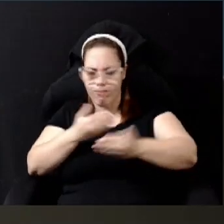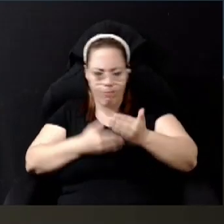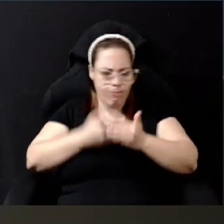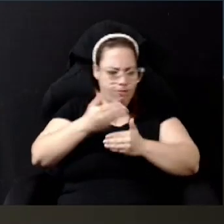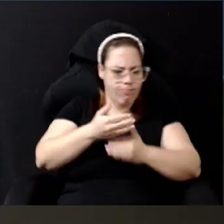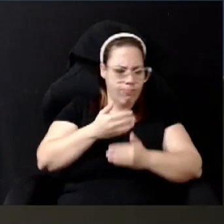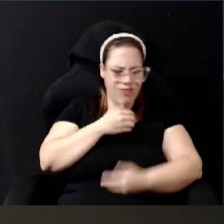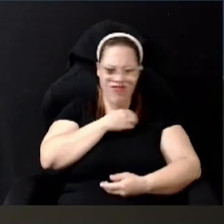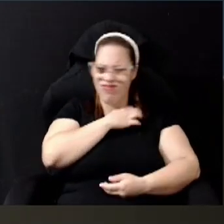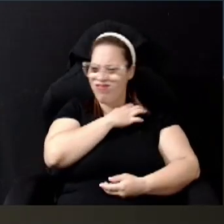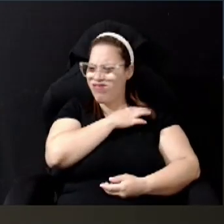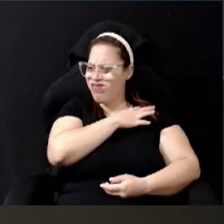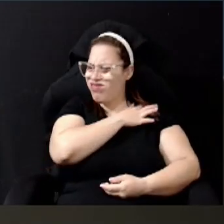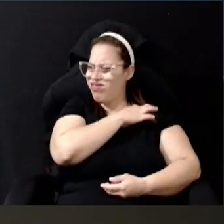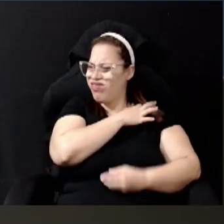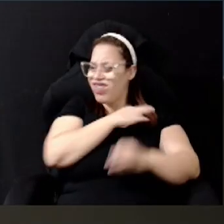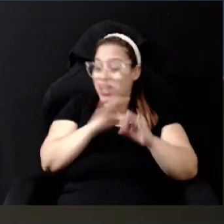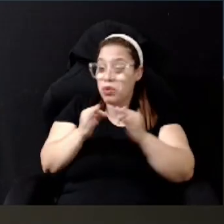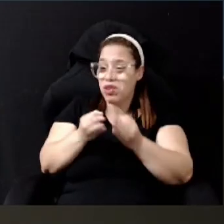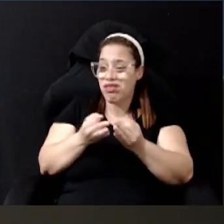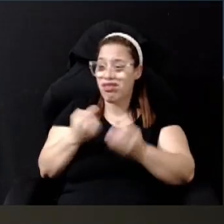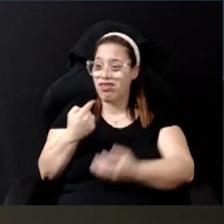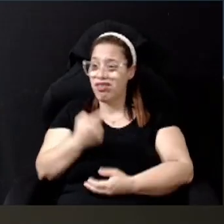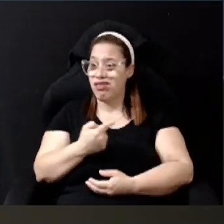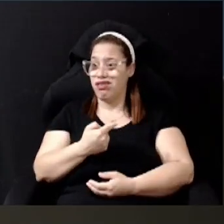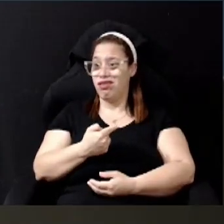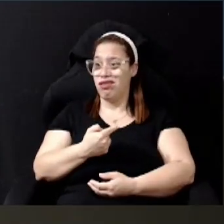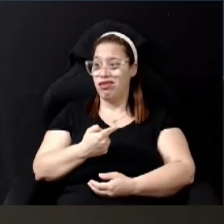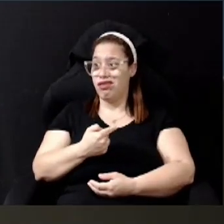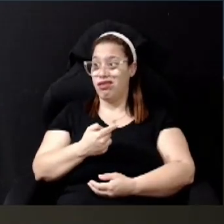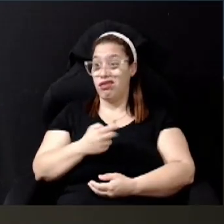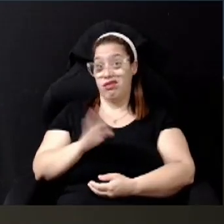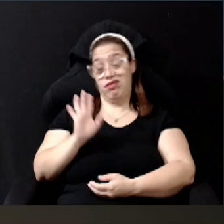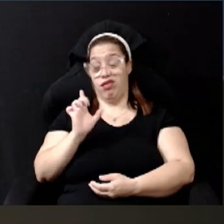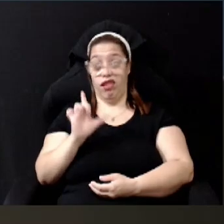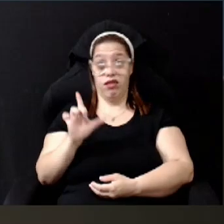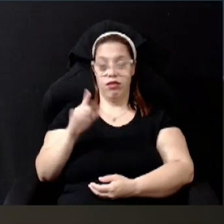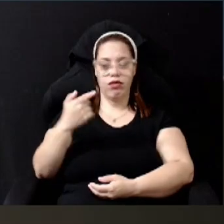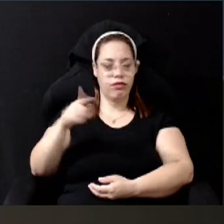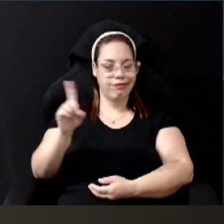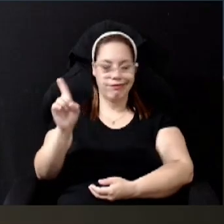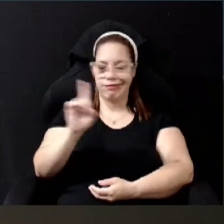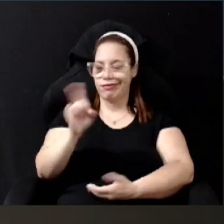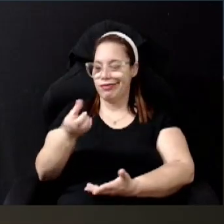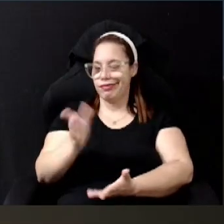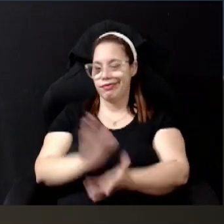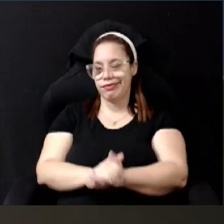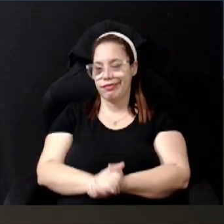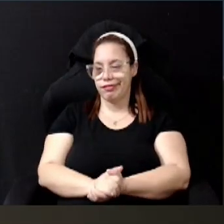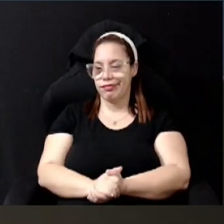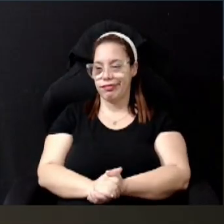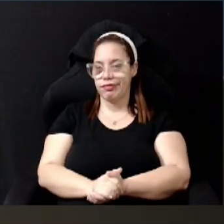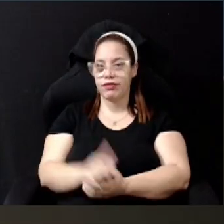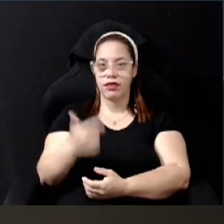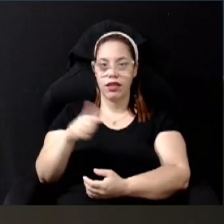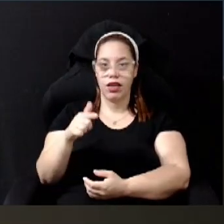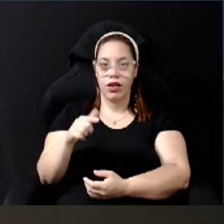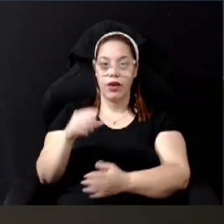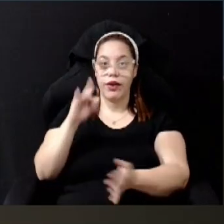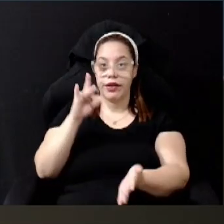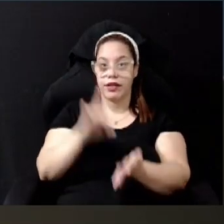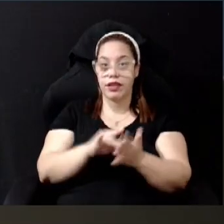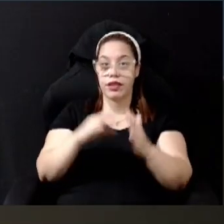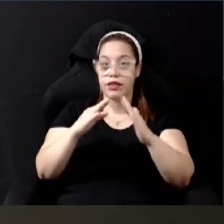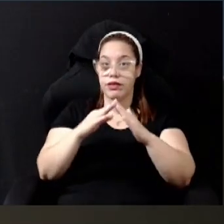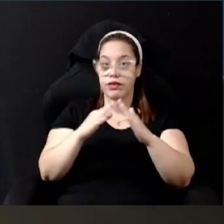coisas muito simples, que para a gente parece que é óbvio, mas para ele não é. E ele não tem essa realidade em casa. Às vezes a